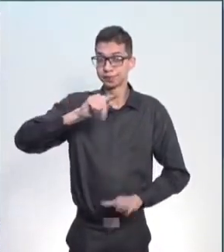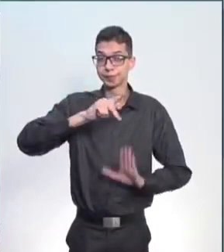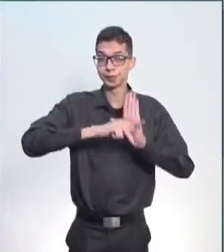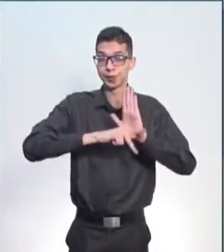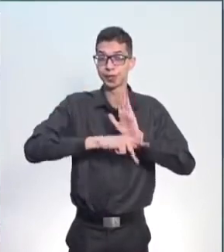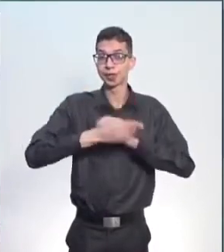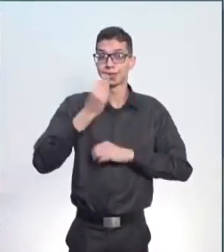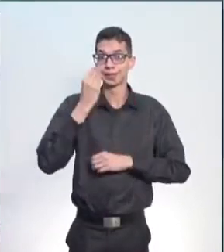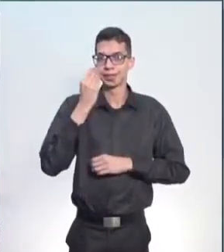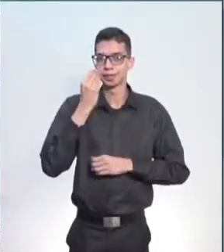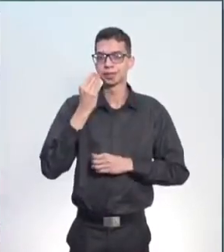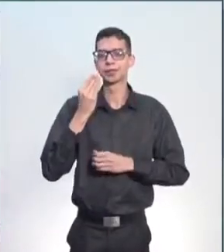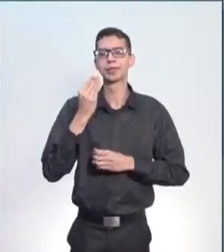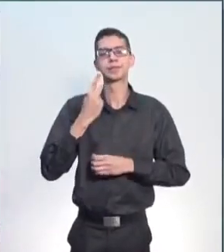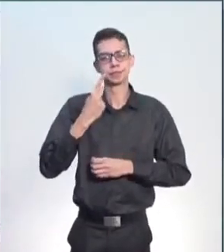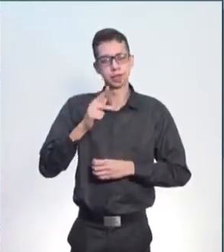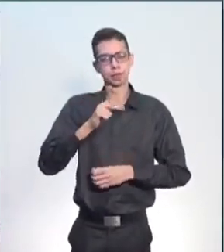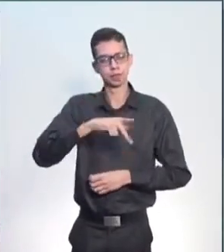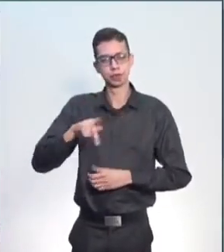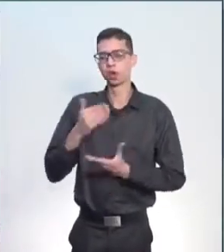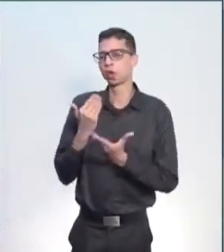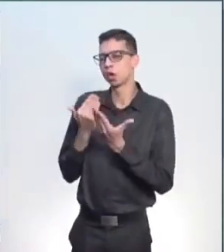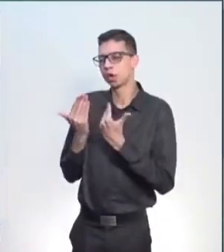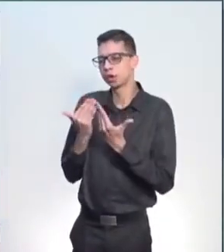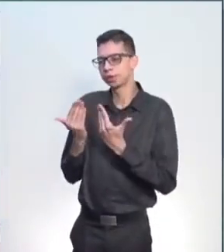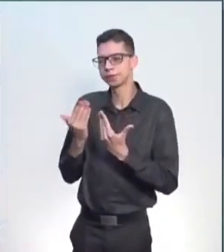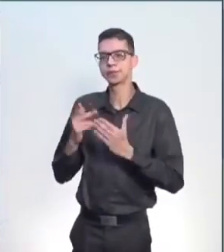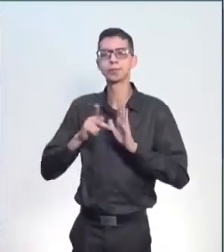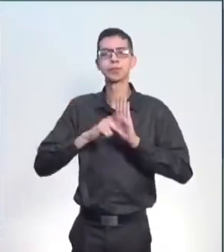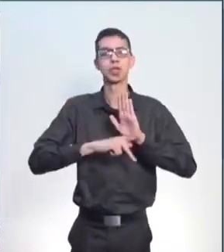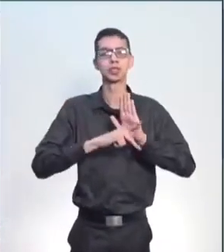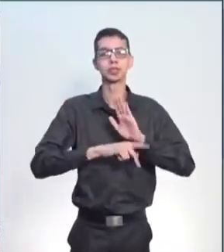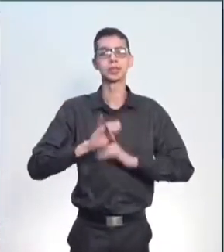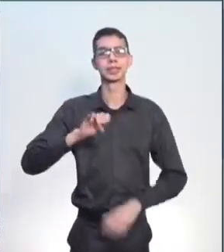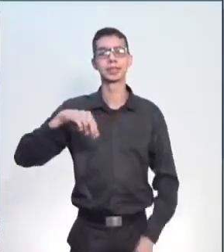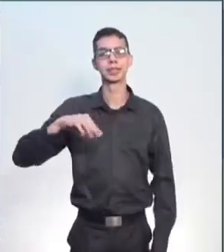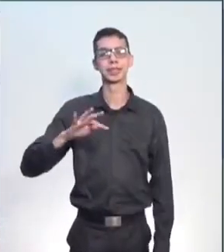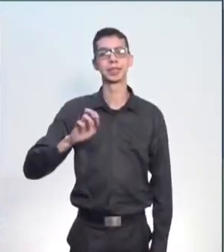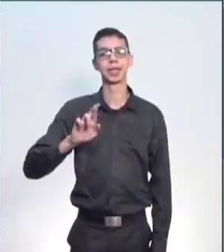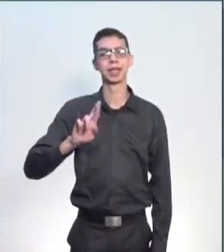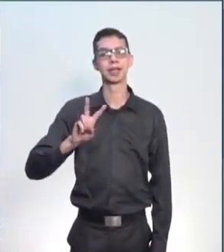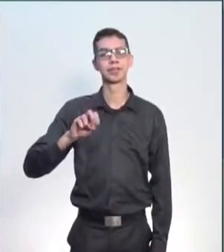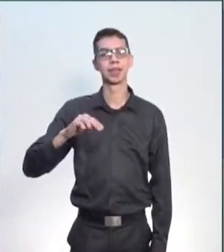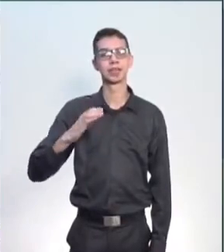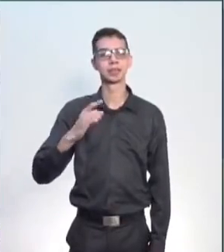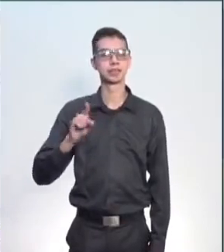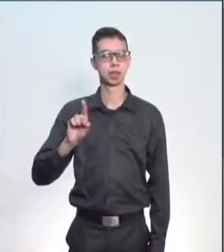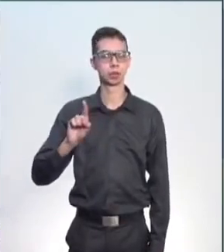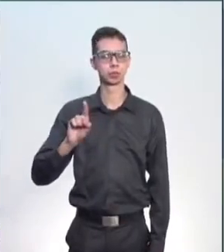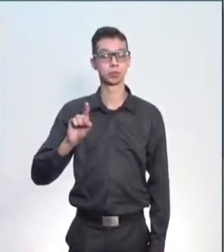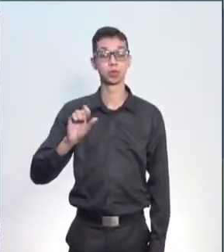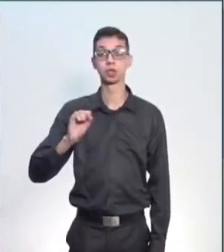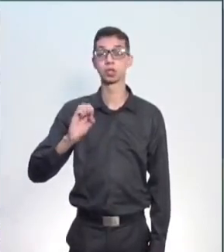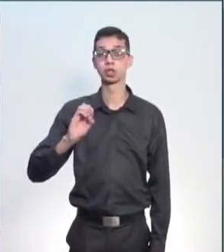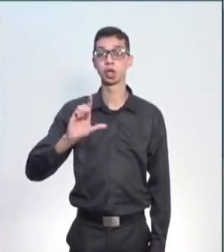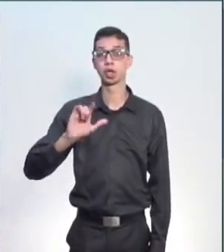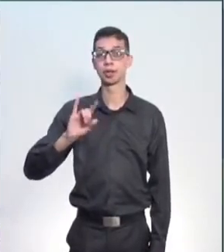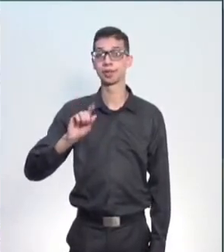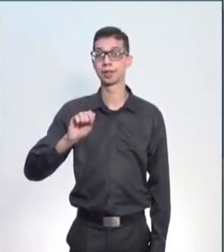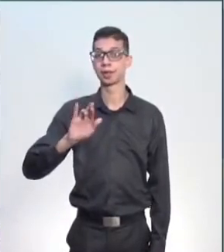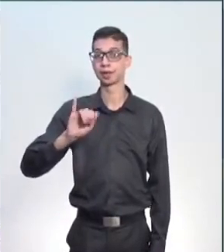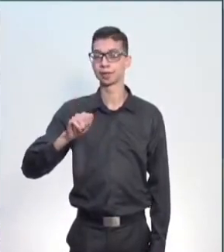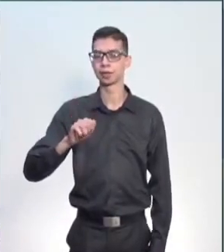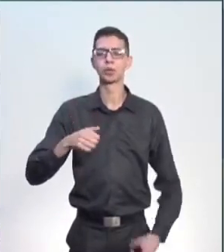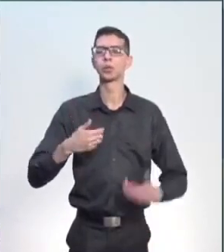seu professor, né? Façam um projeto de intervenção solidária. Veja quais são os itens que